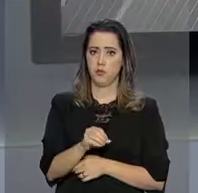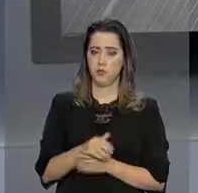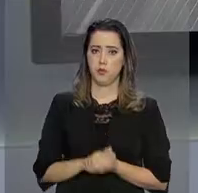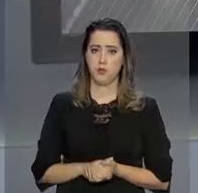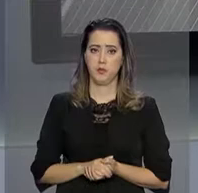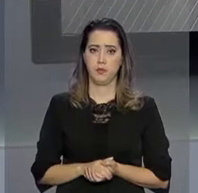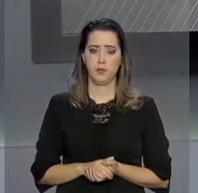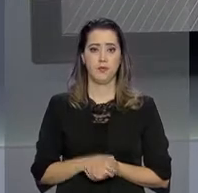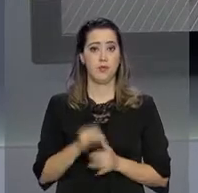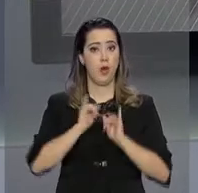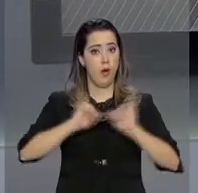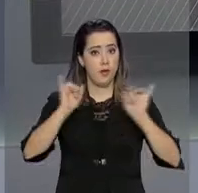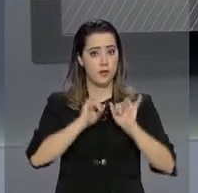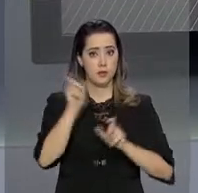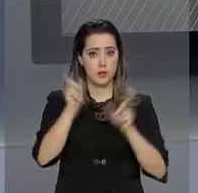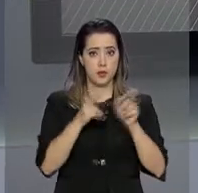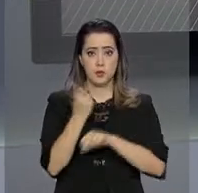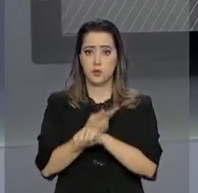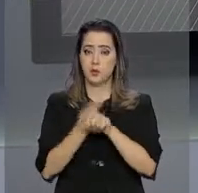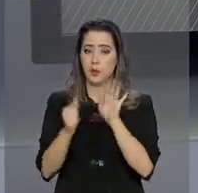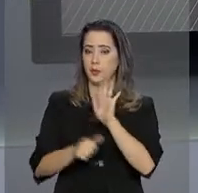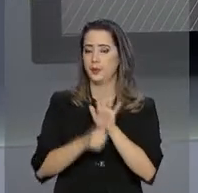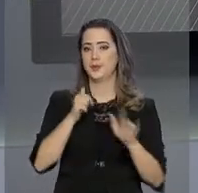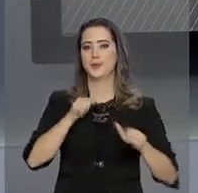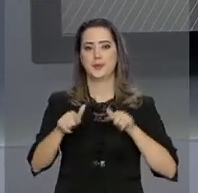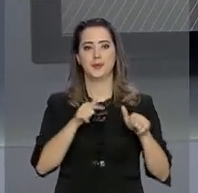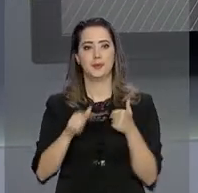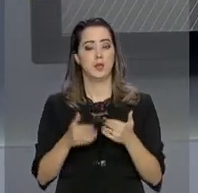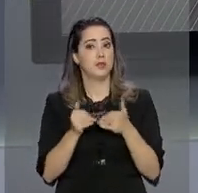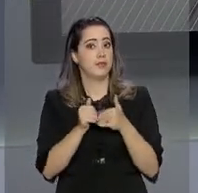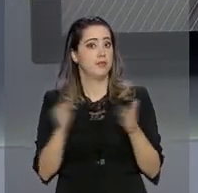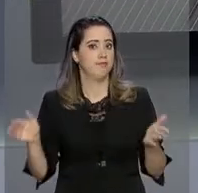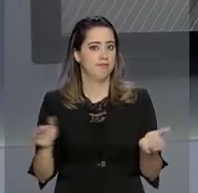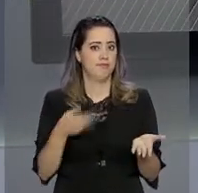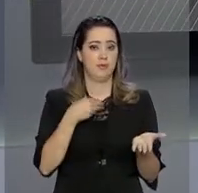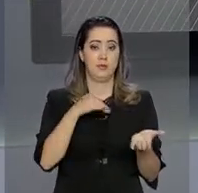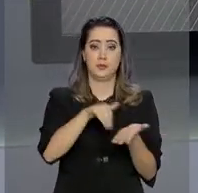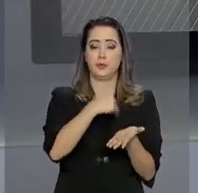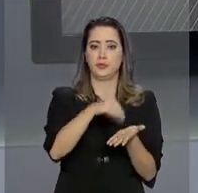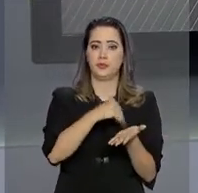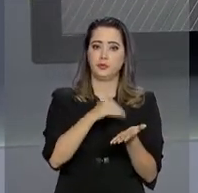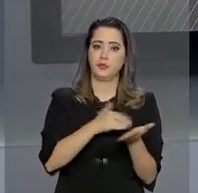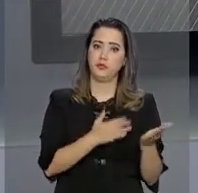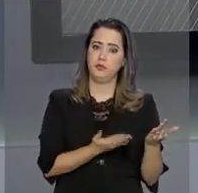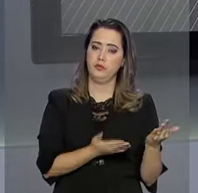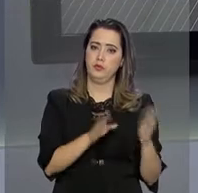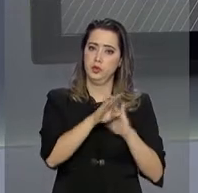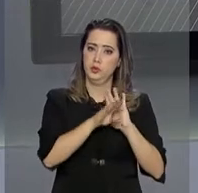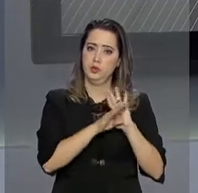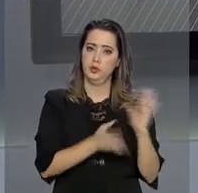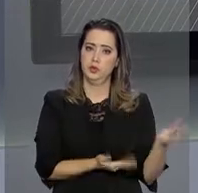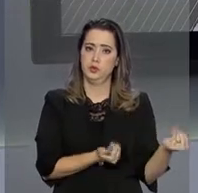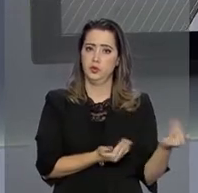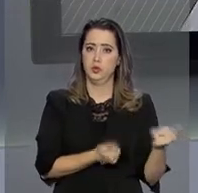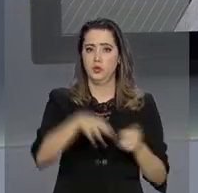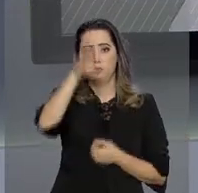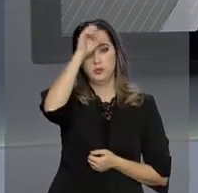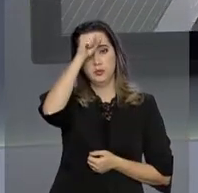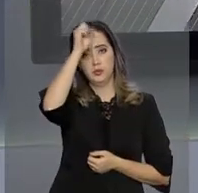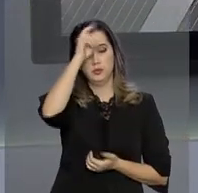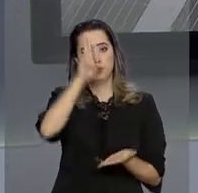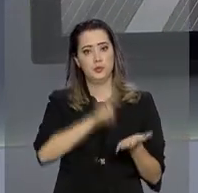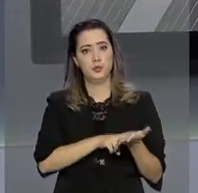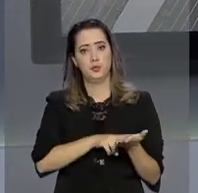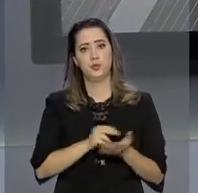e um recado para quem está à procura do primeiro emprego estão abertas as inscrições para o programa jovem aprendiz dos